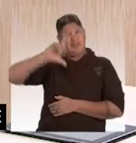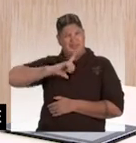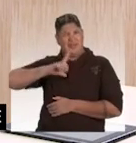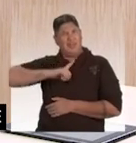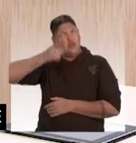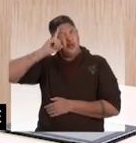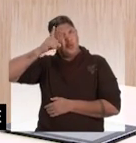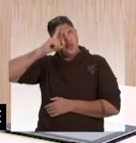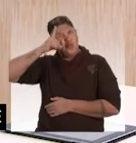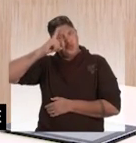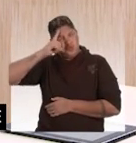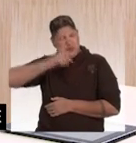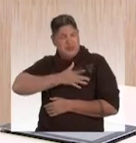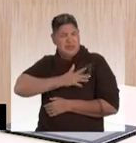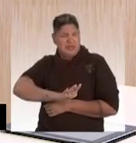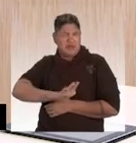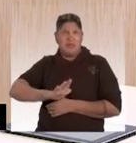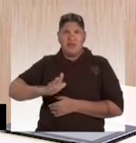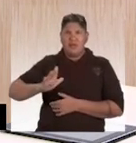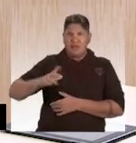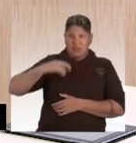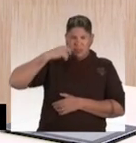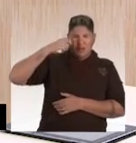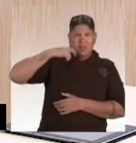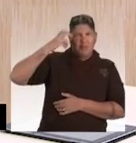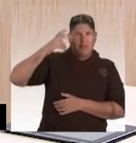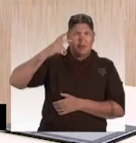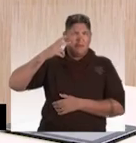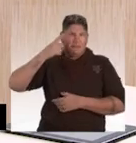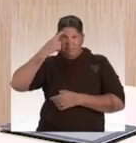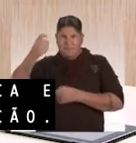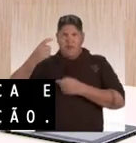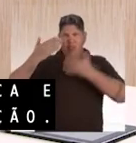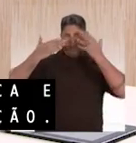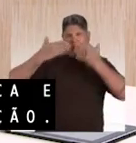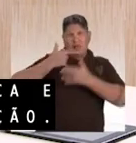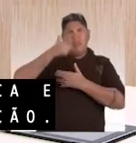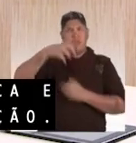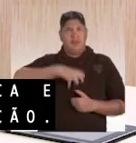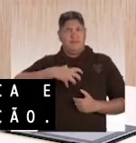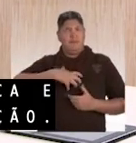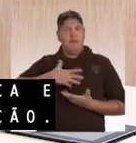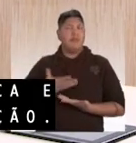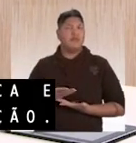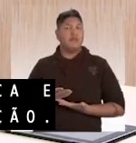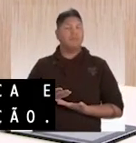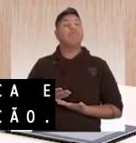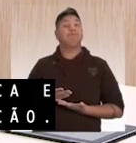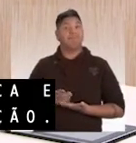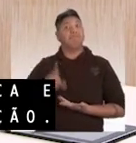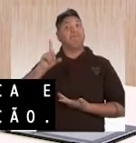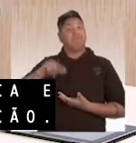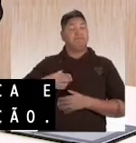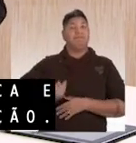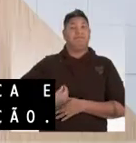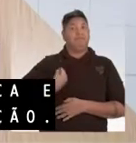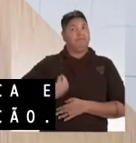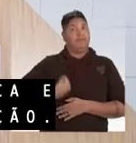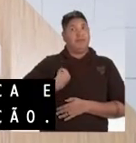Imagine ter que lidar diariamente com humilhações, constrangimentos, violência psicológica e outras formas de